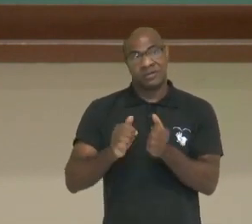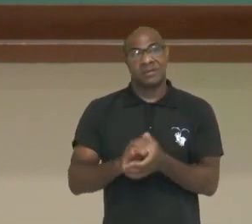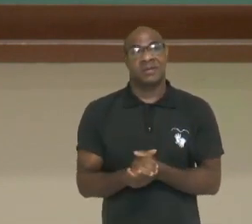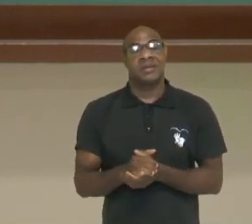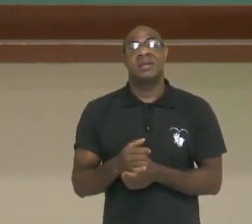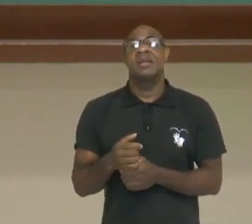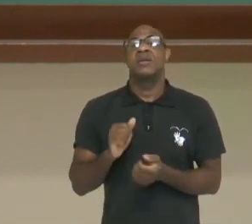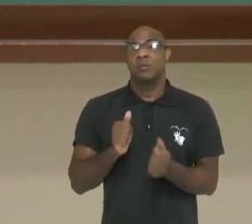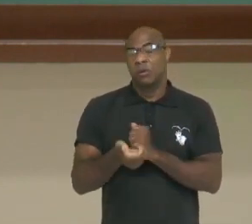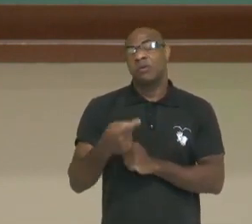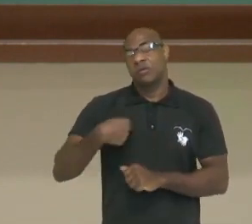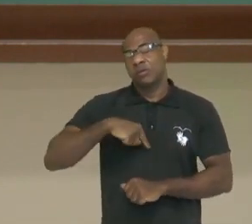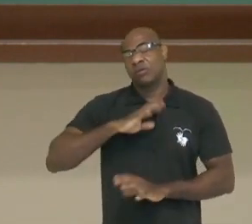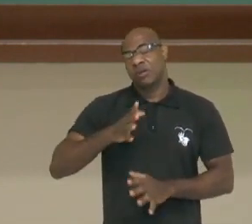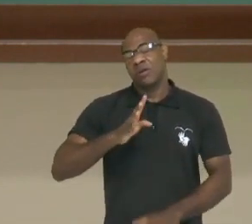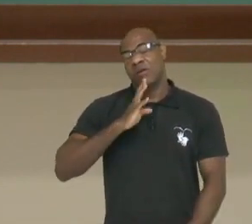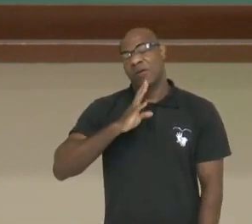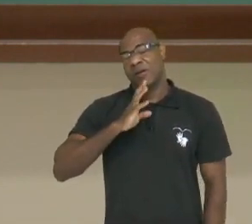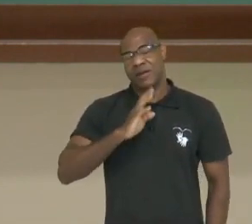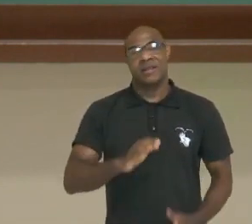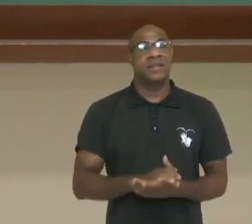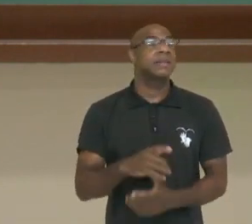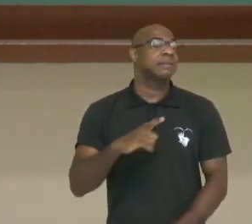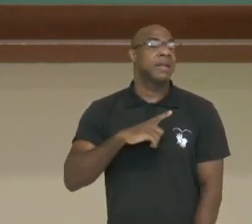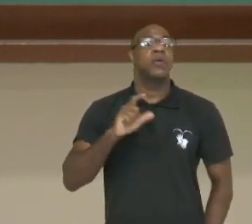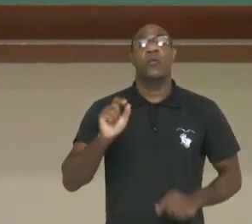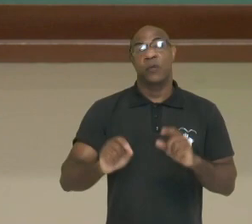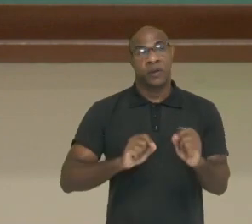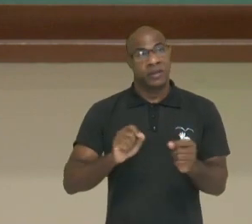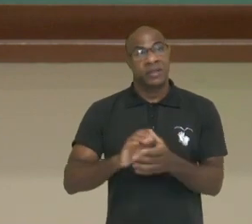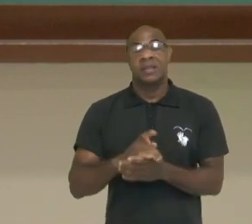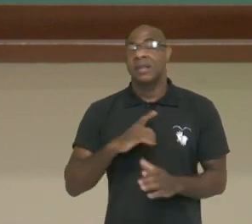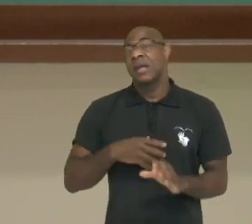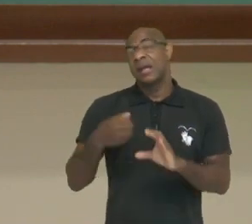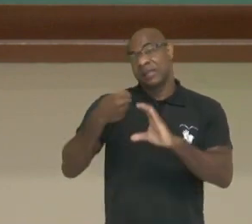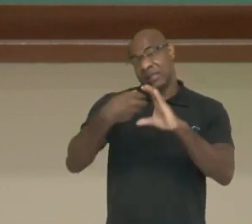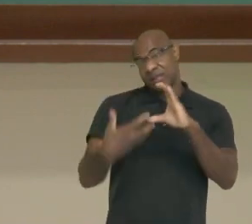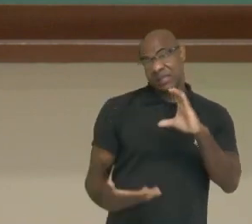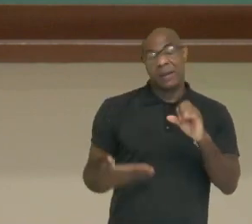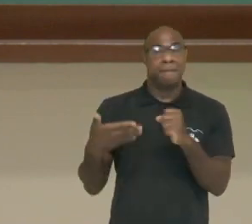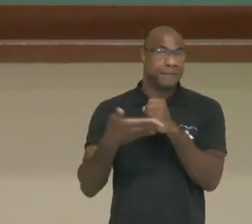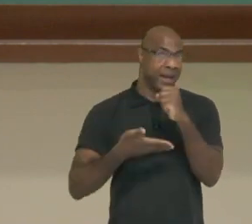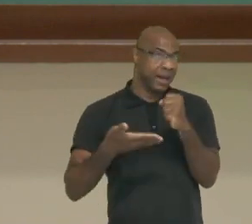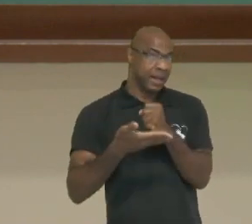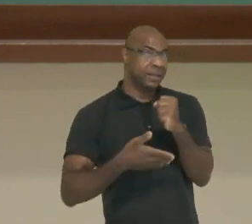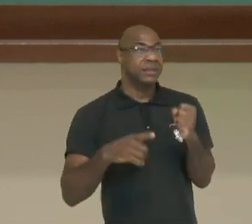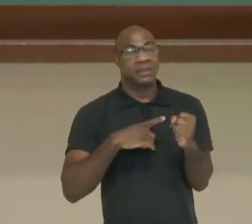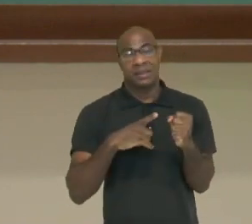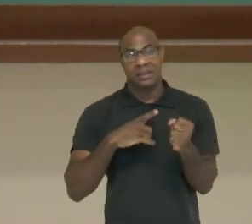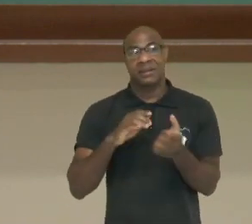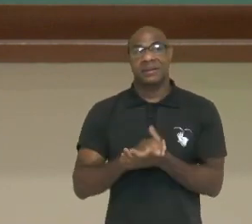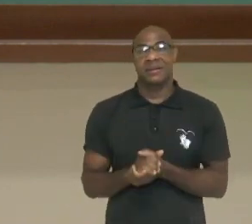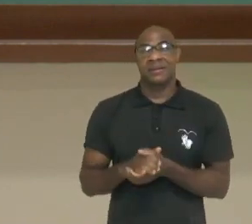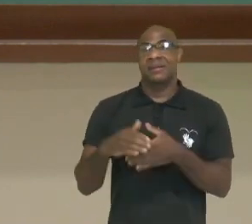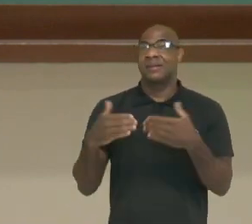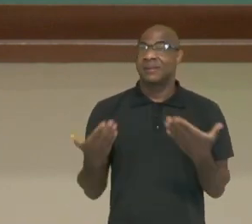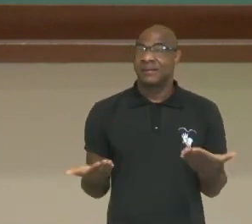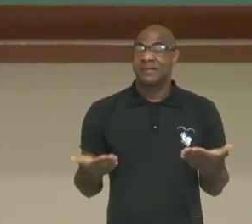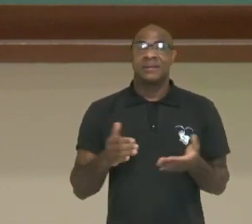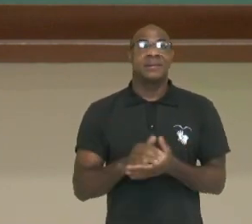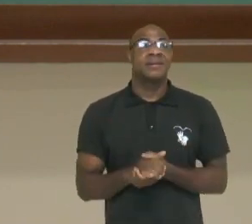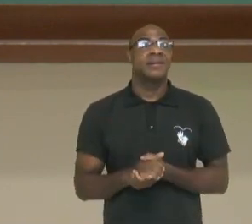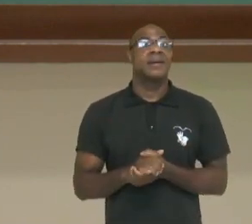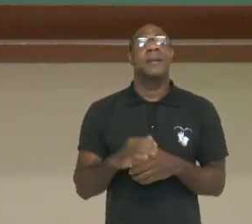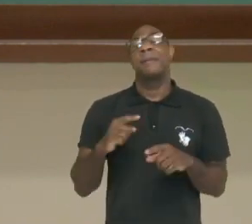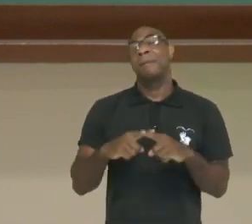gente conhece, como os das lutas, existe as características básicas, né, as competências técnicas,